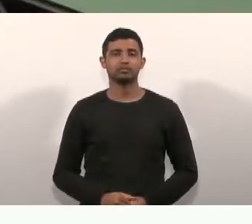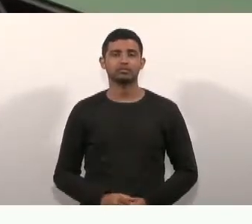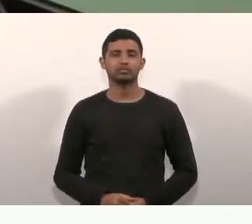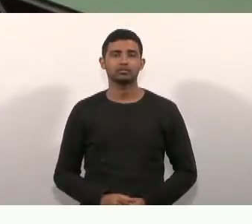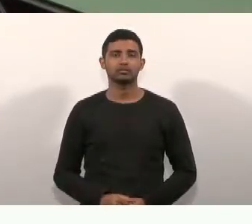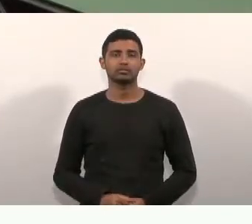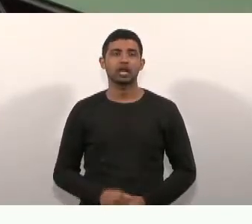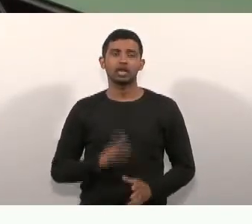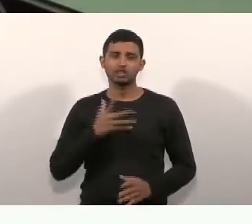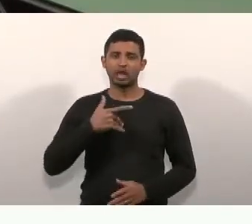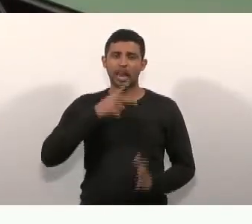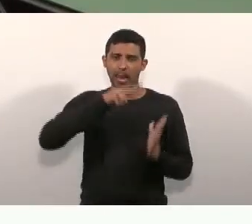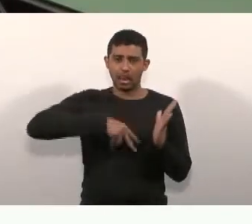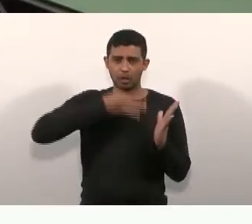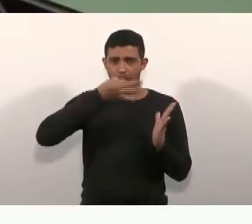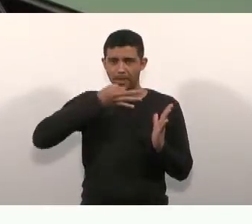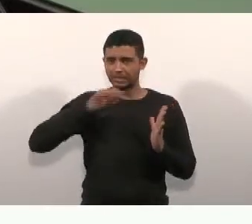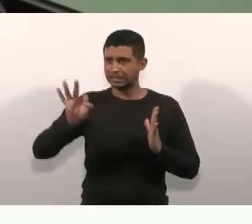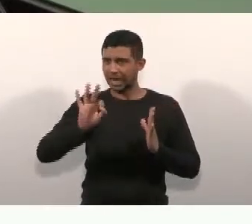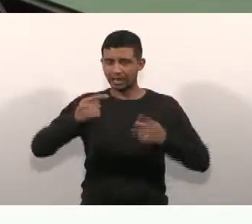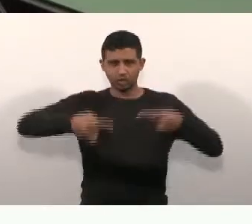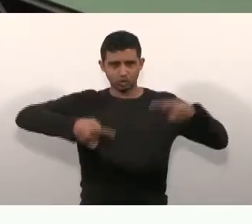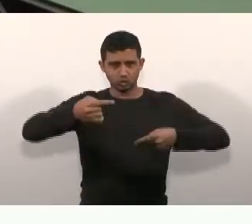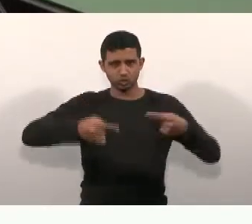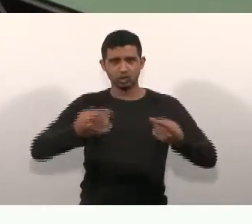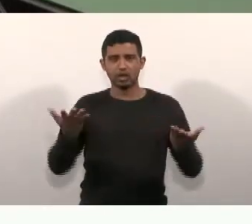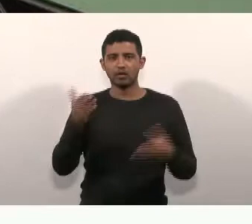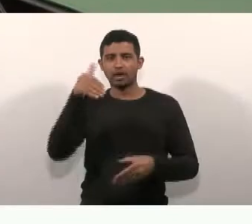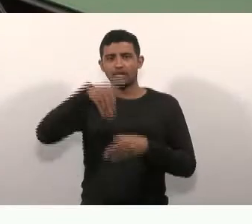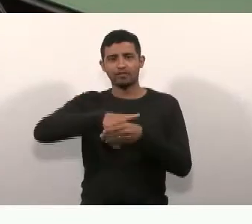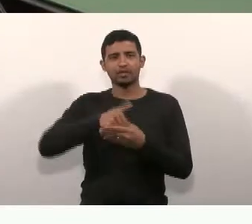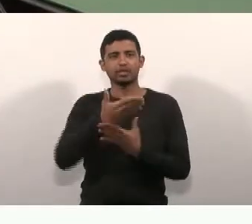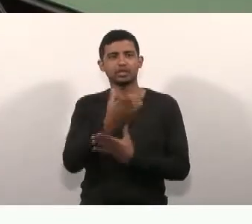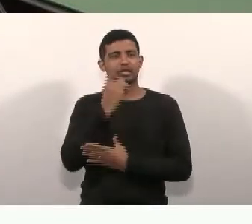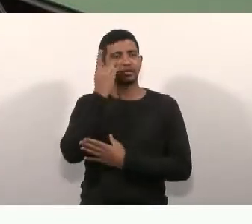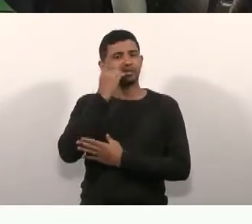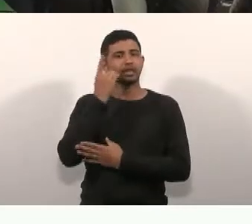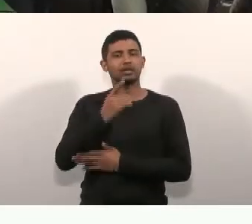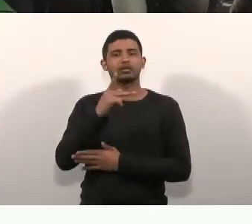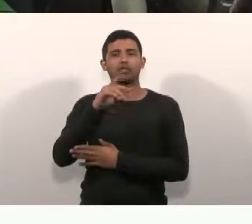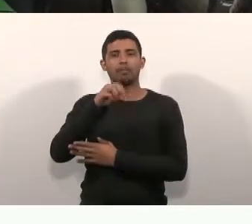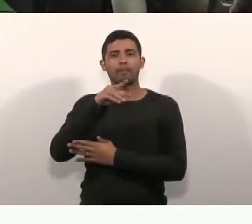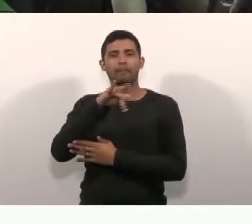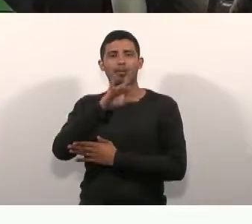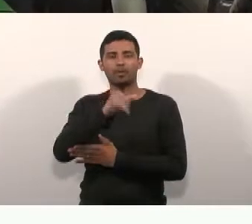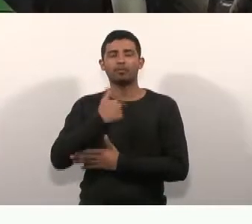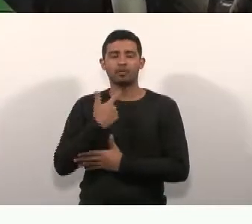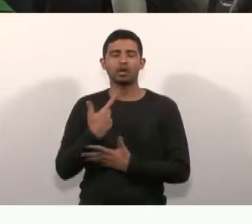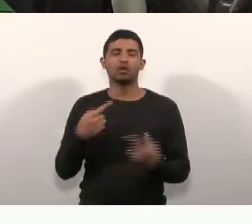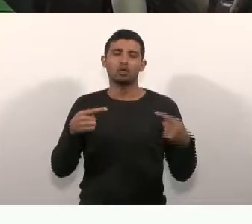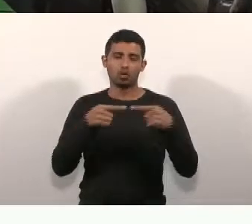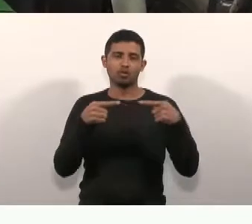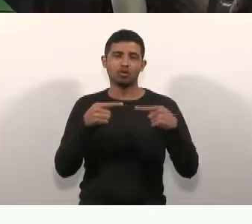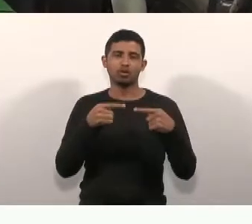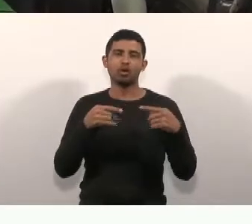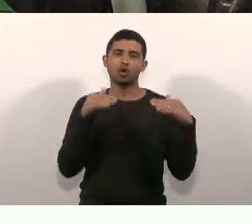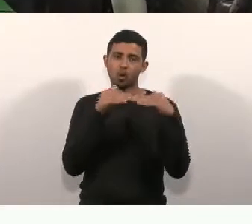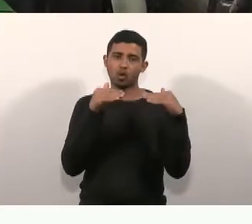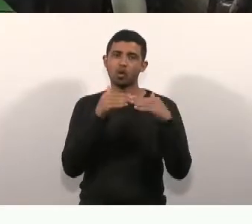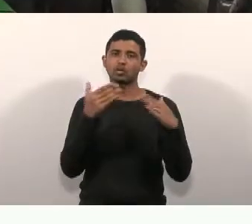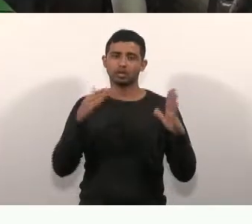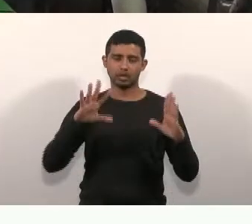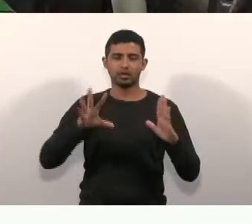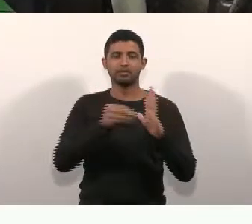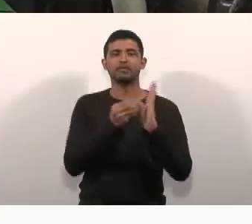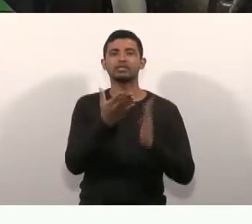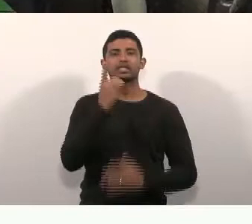lido o parecer, em discussão, não havendo quem queira discutir. Em votação, como voto, deputado Tiago Pontolha. Favorável à emenda. Como voto, o